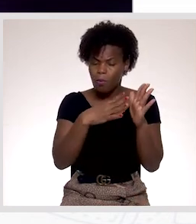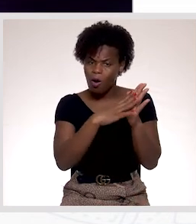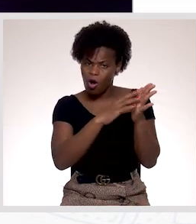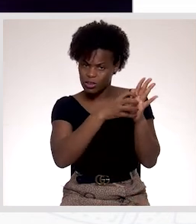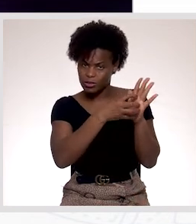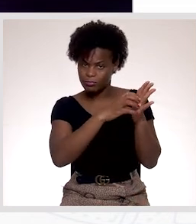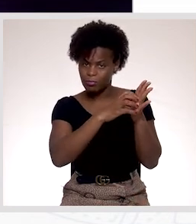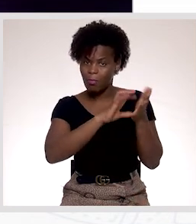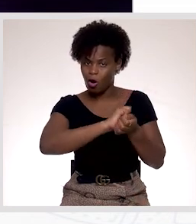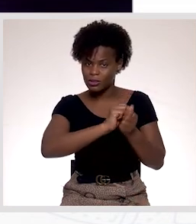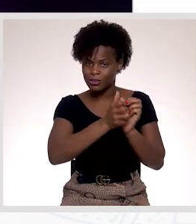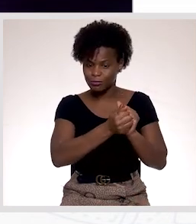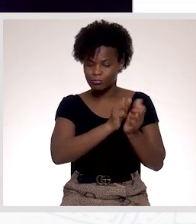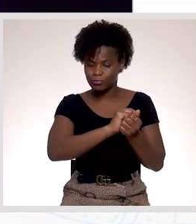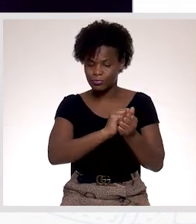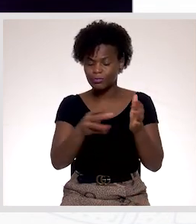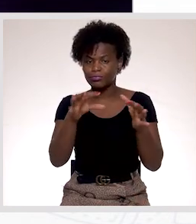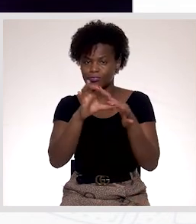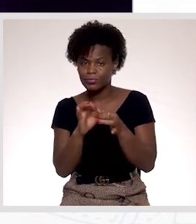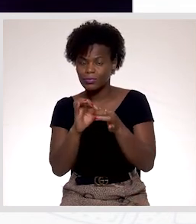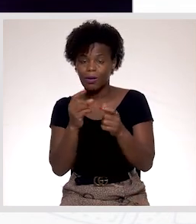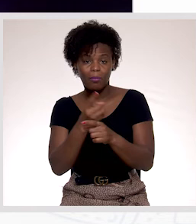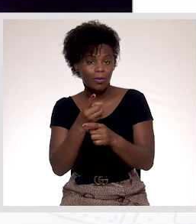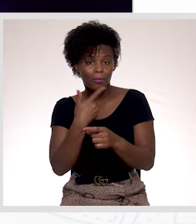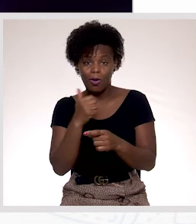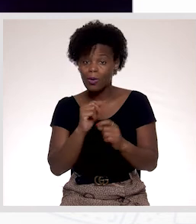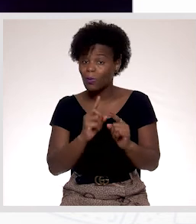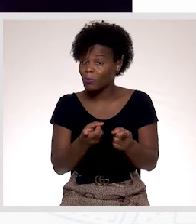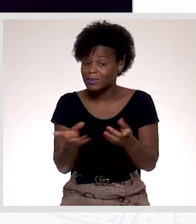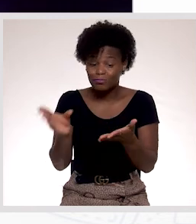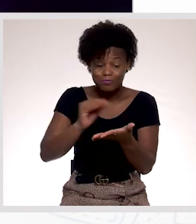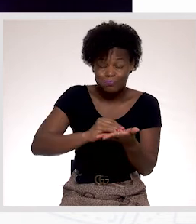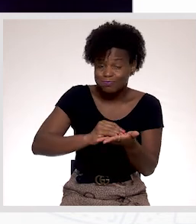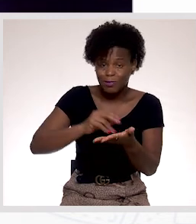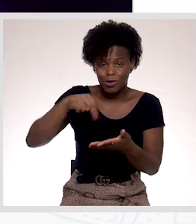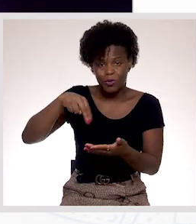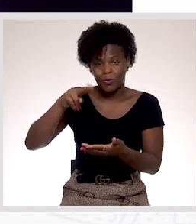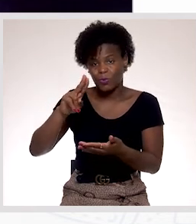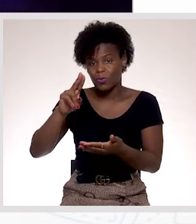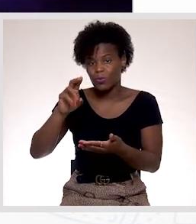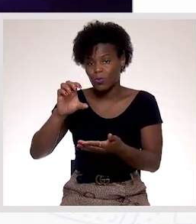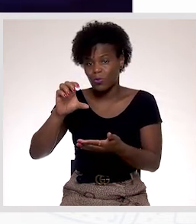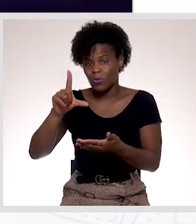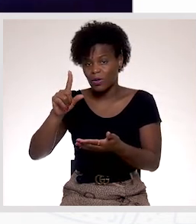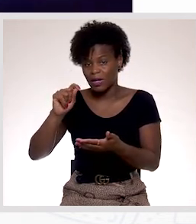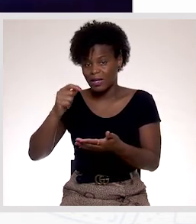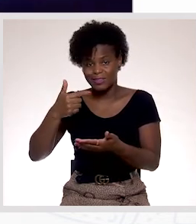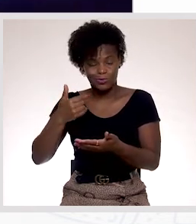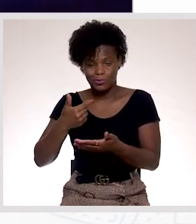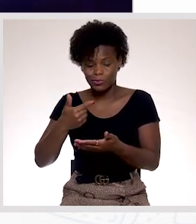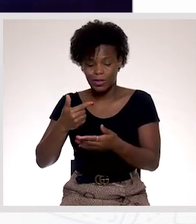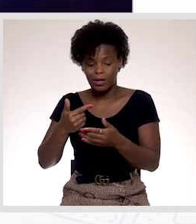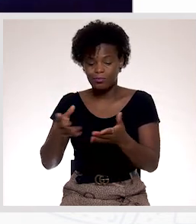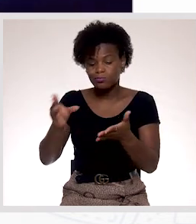enzima primase, porque o DNA polimerase não pode começar a adicionar nucleotídeos sem um iniciador.